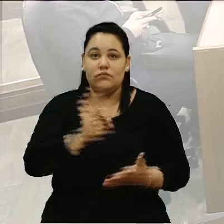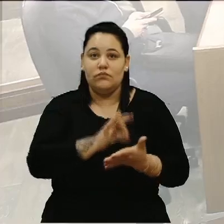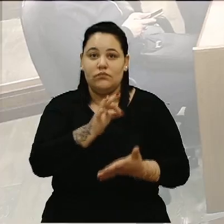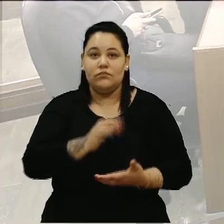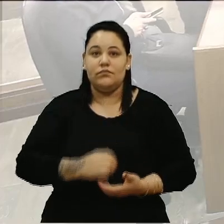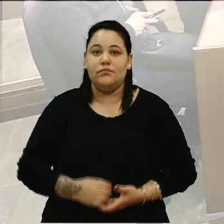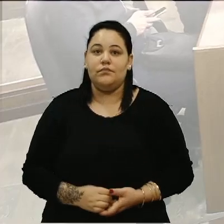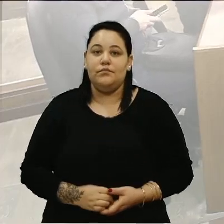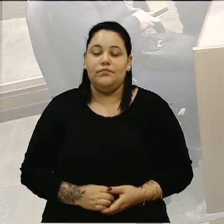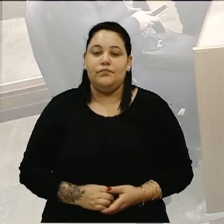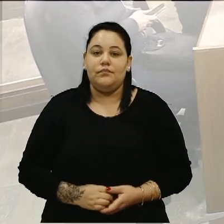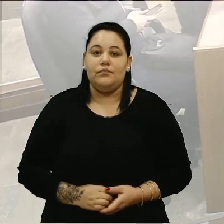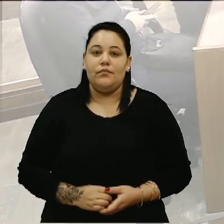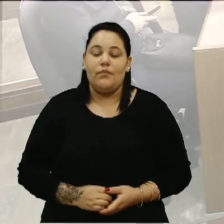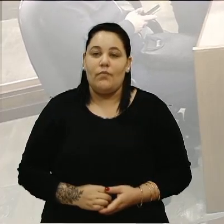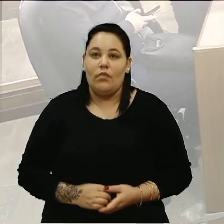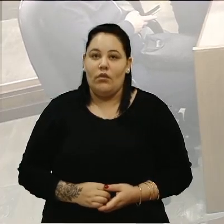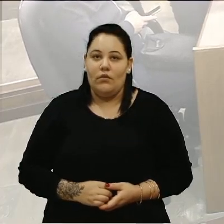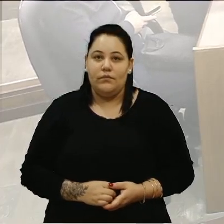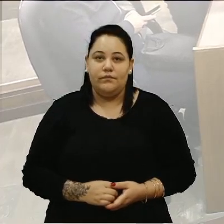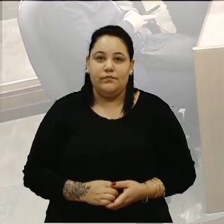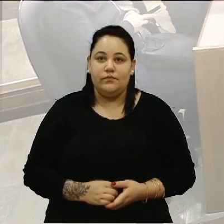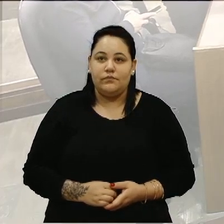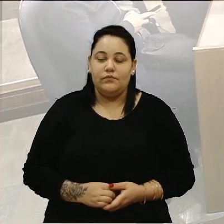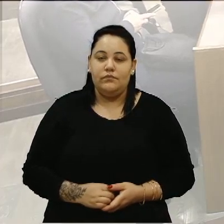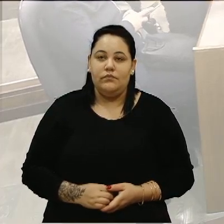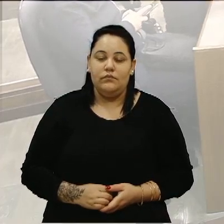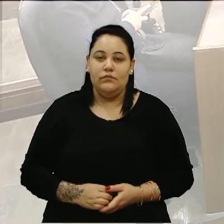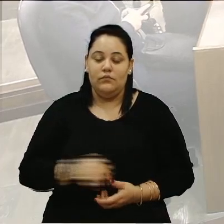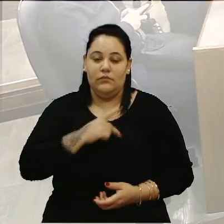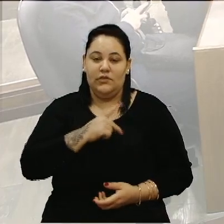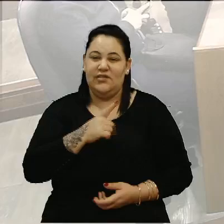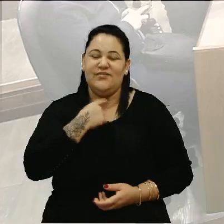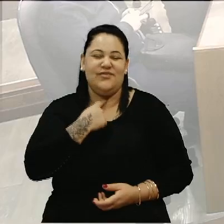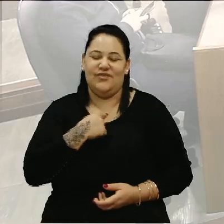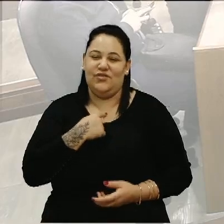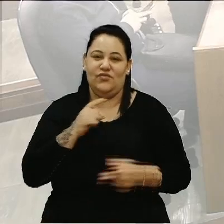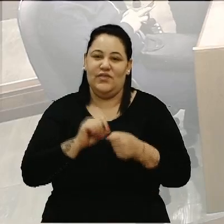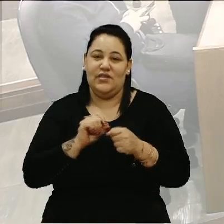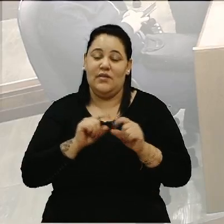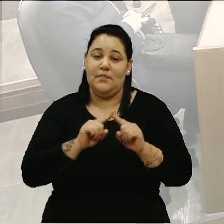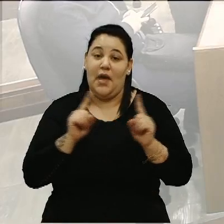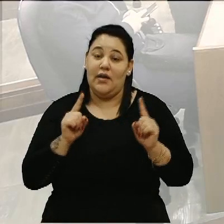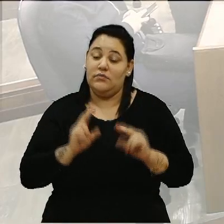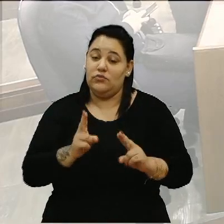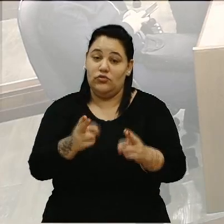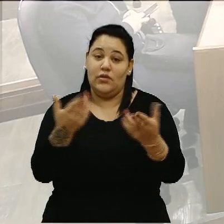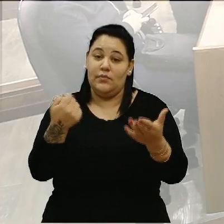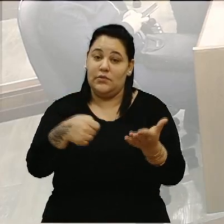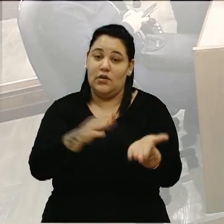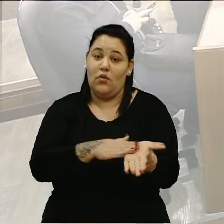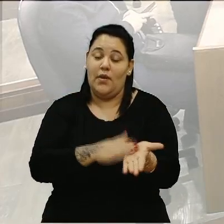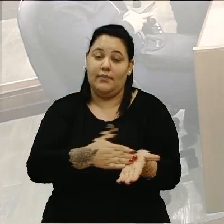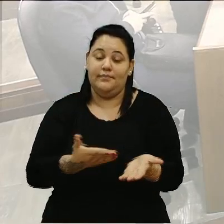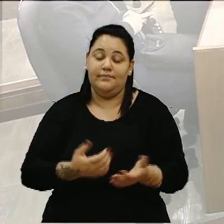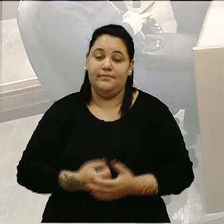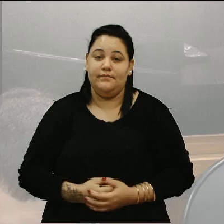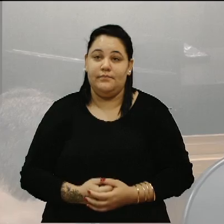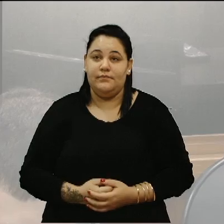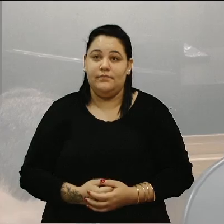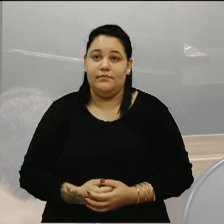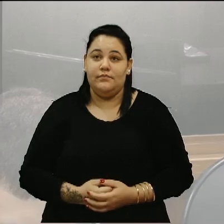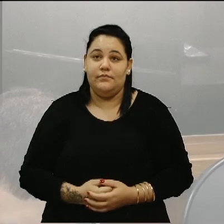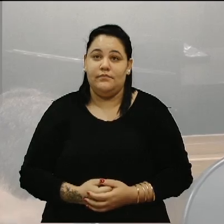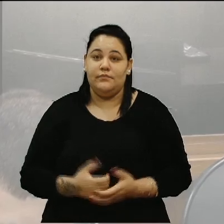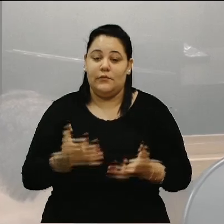Obrigado, presidente. Bom, eu não gosto muito de fazer isso, mas vamos lá, tem que cobrar. Quero começar por